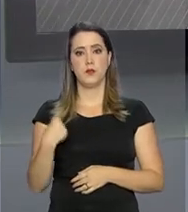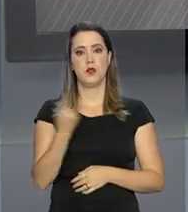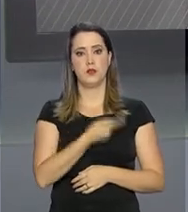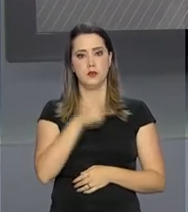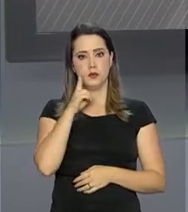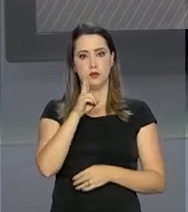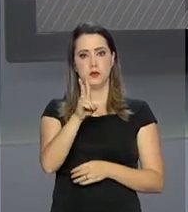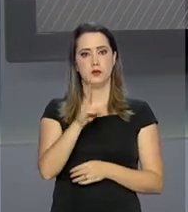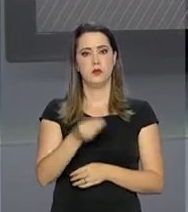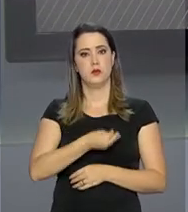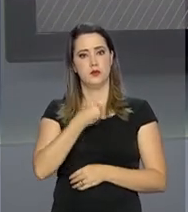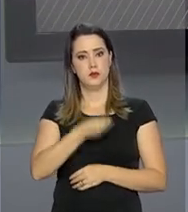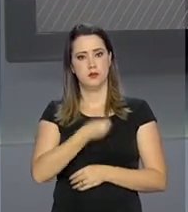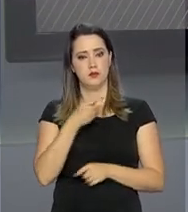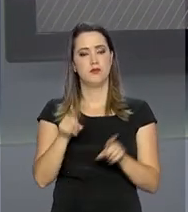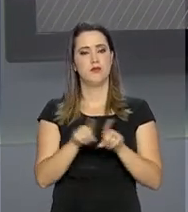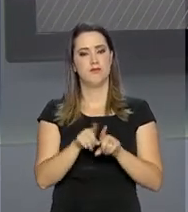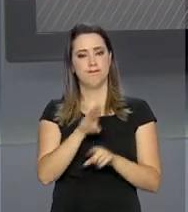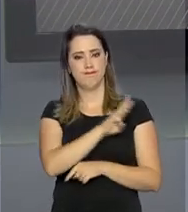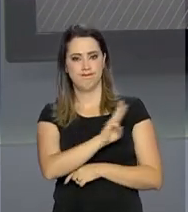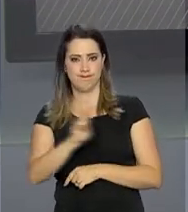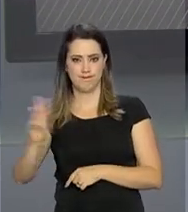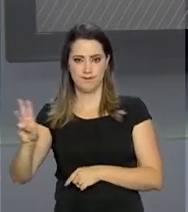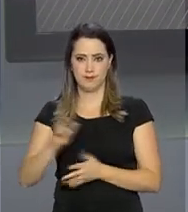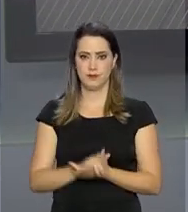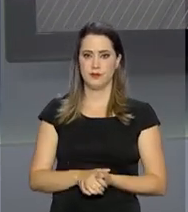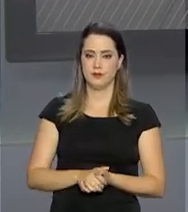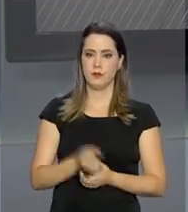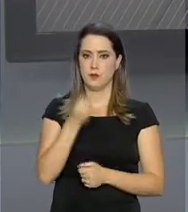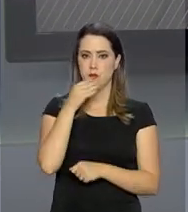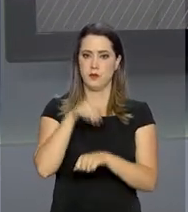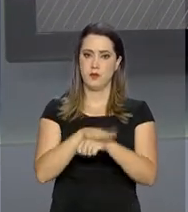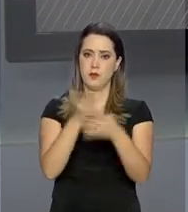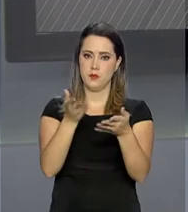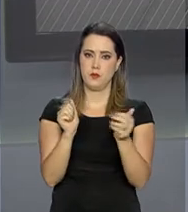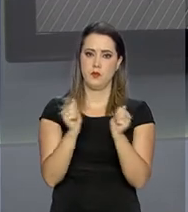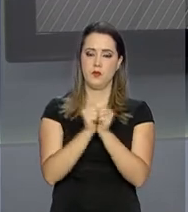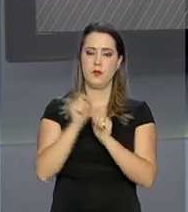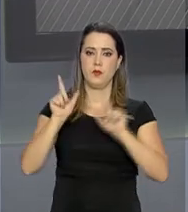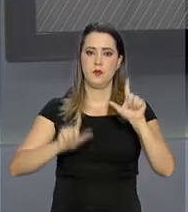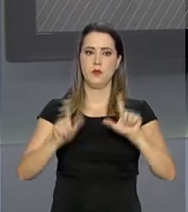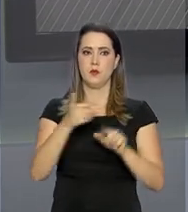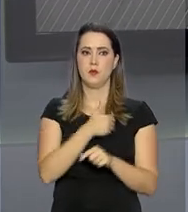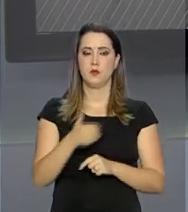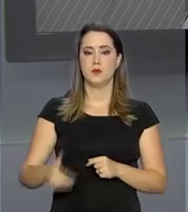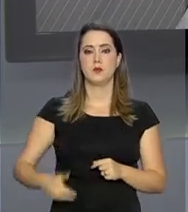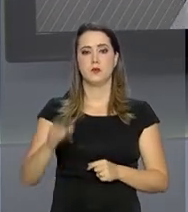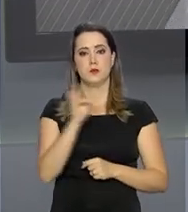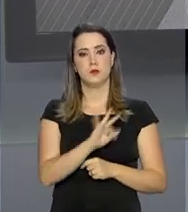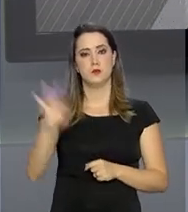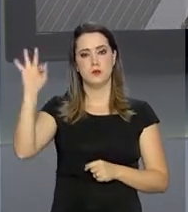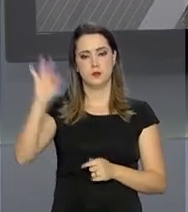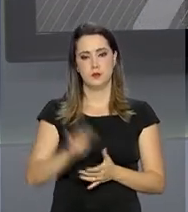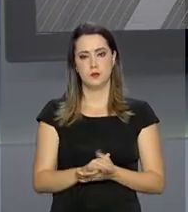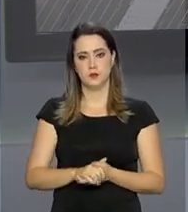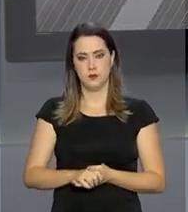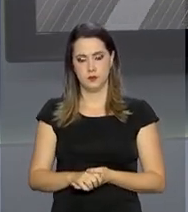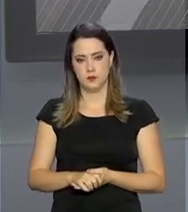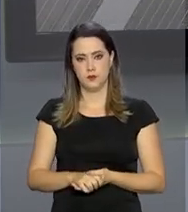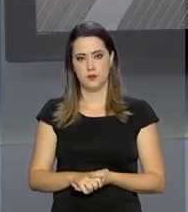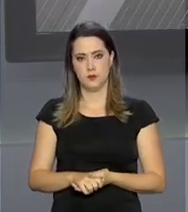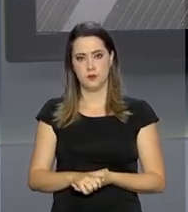acompanhar a nossa programação ao vivo também pela internet uma boa noite pra você continue com a gente na nbr a tv do governo